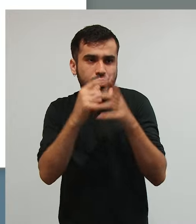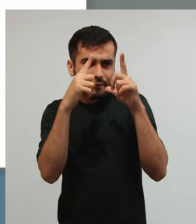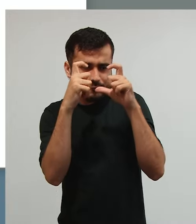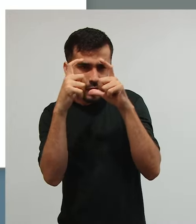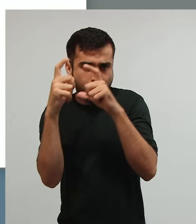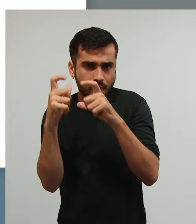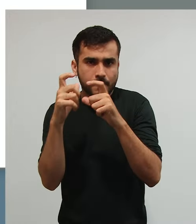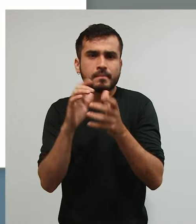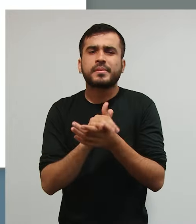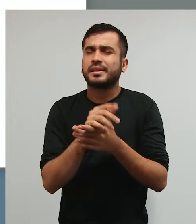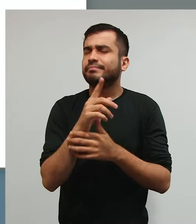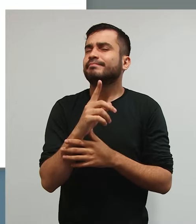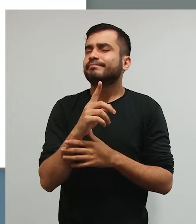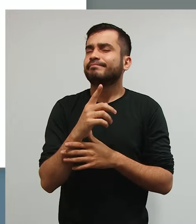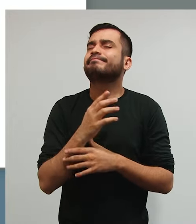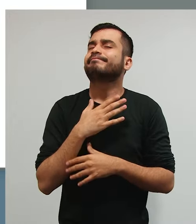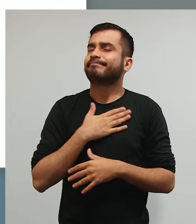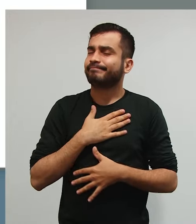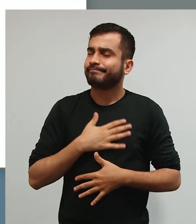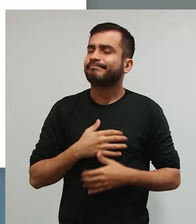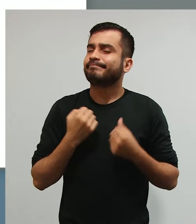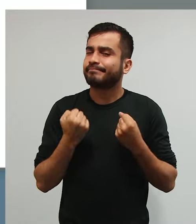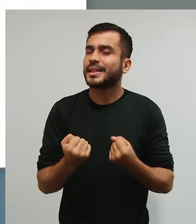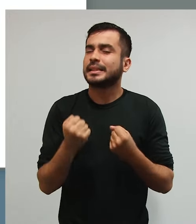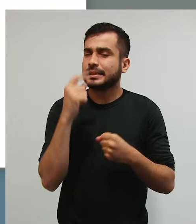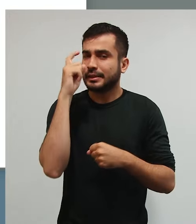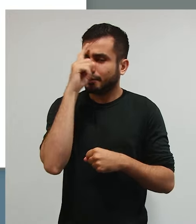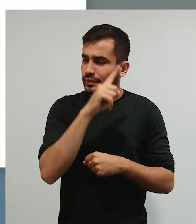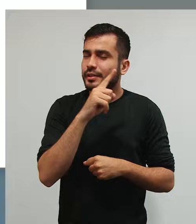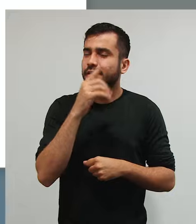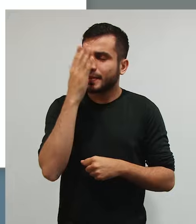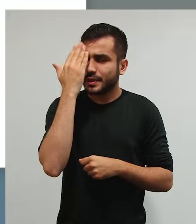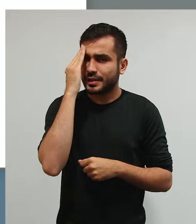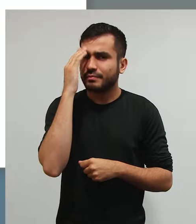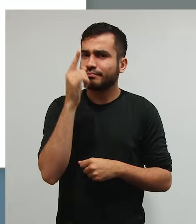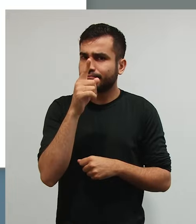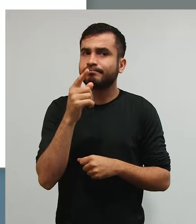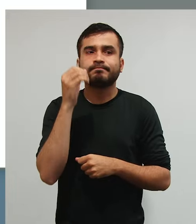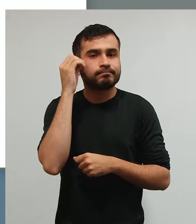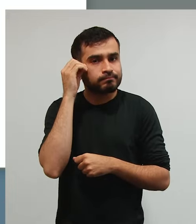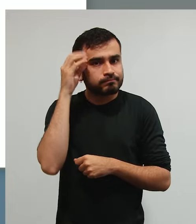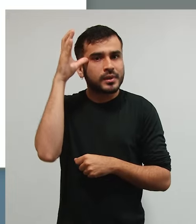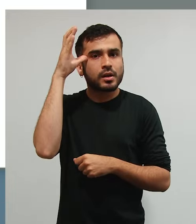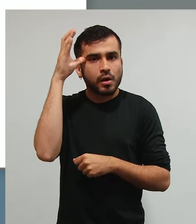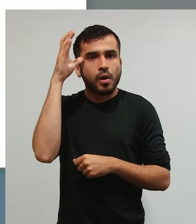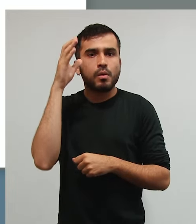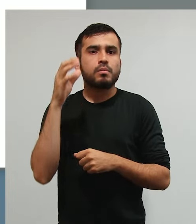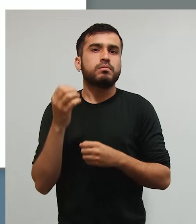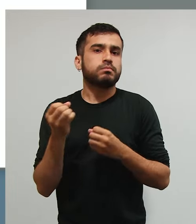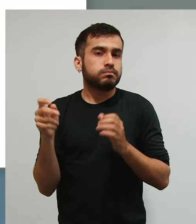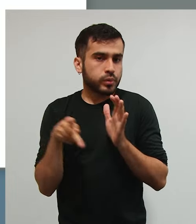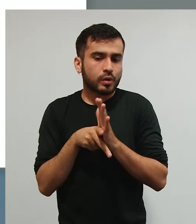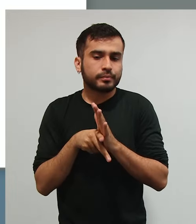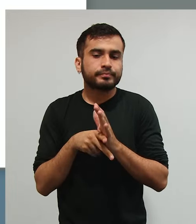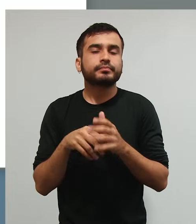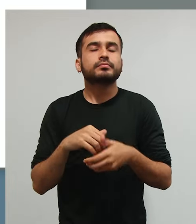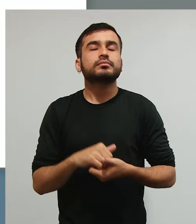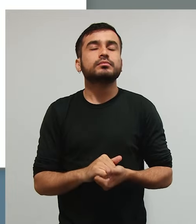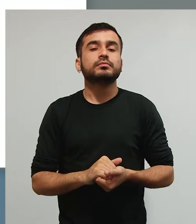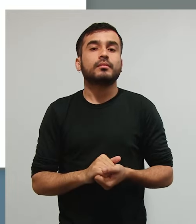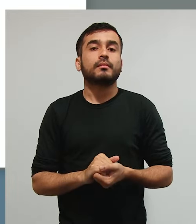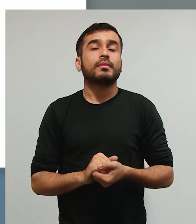quadros e registros fotográficos. Aí essa sessão é tensa, hein? Essa sessão merece aí muitos